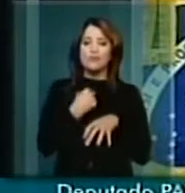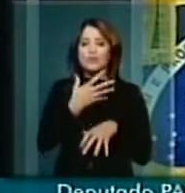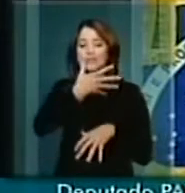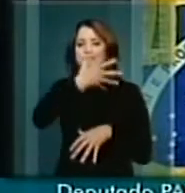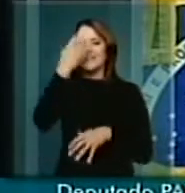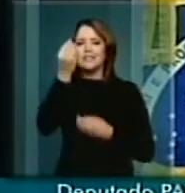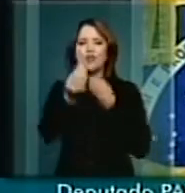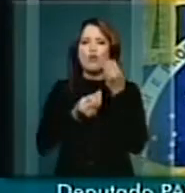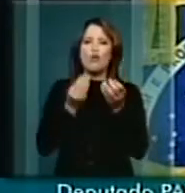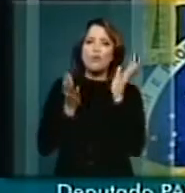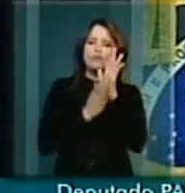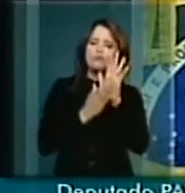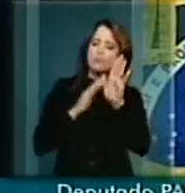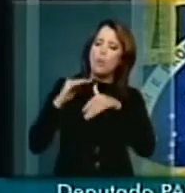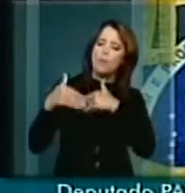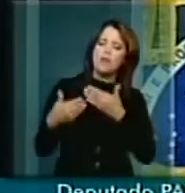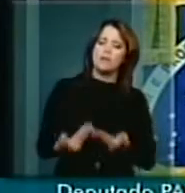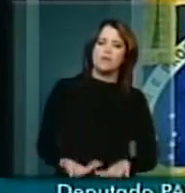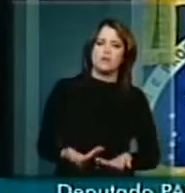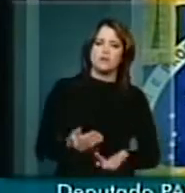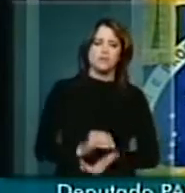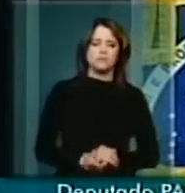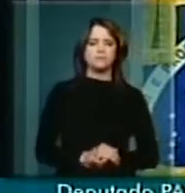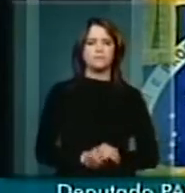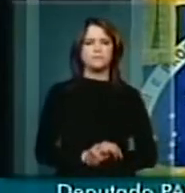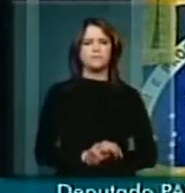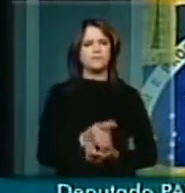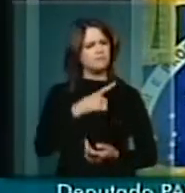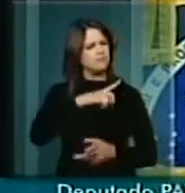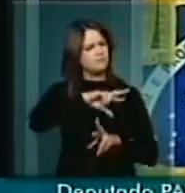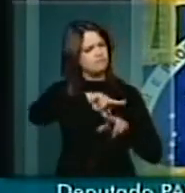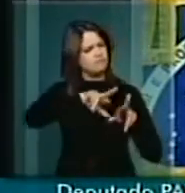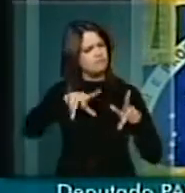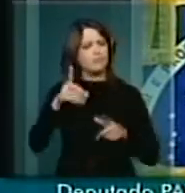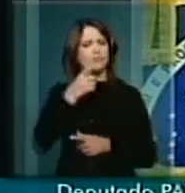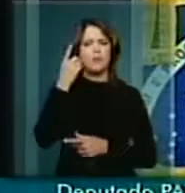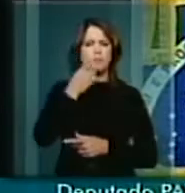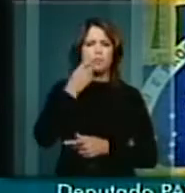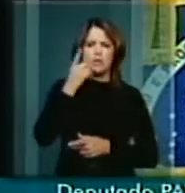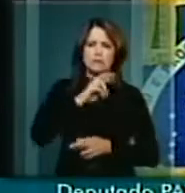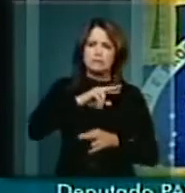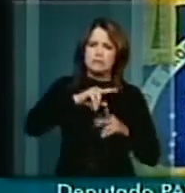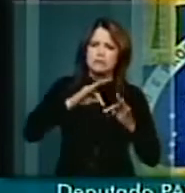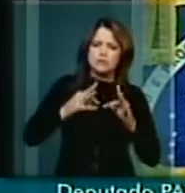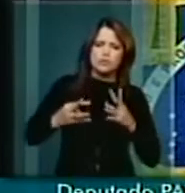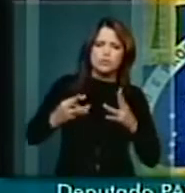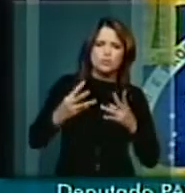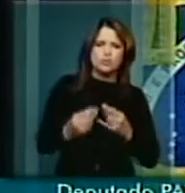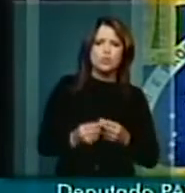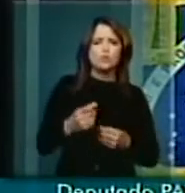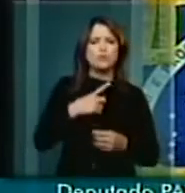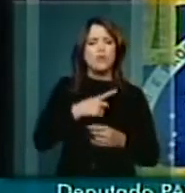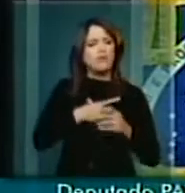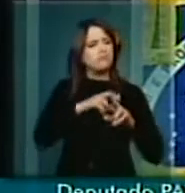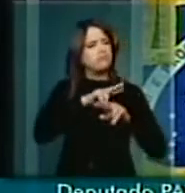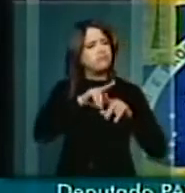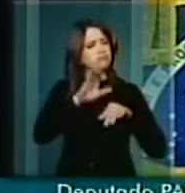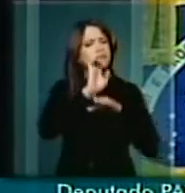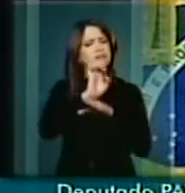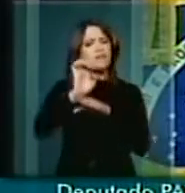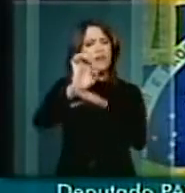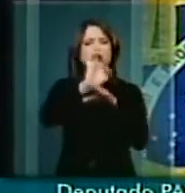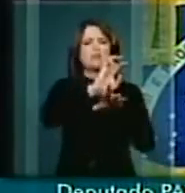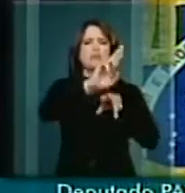deixar de fazer a sua homenagem. Nós temos vários deputados aqui, deputadas, de diferentes